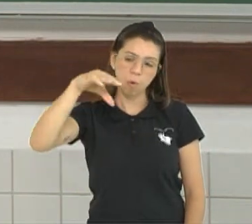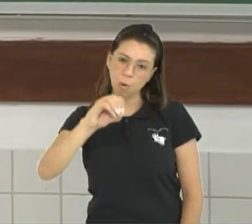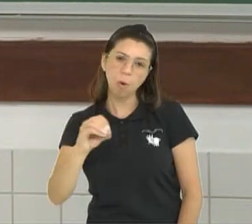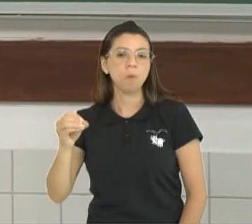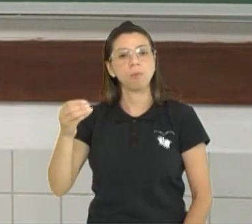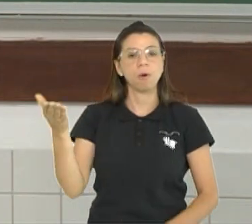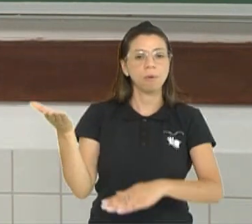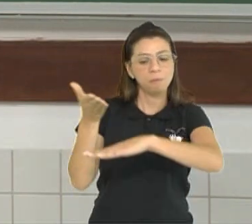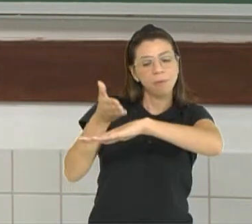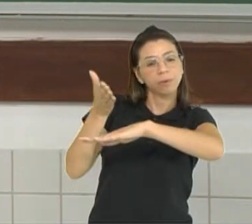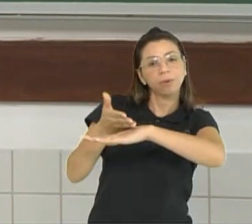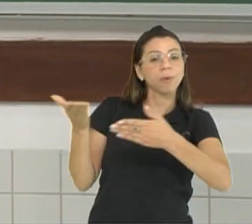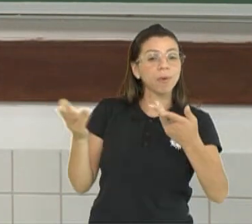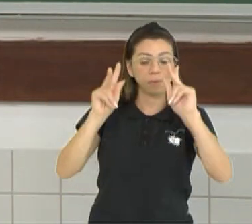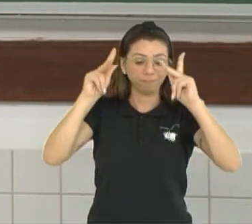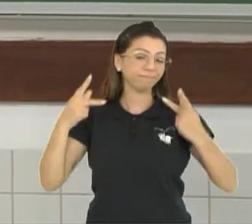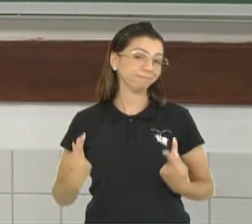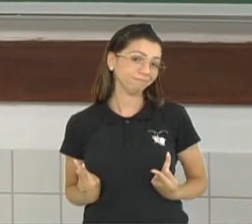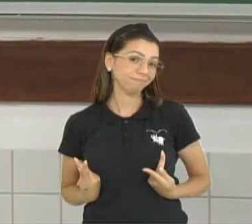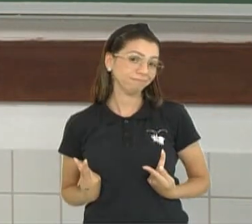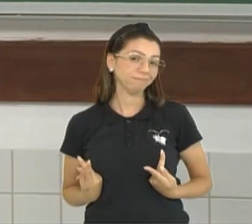como o ser humano.